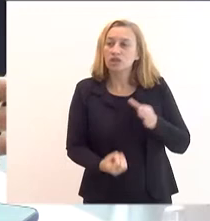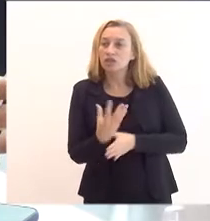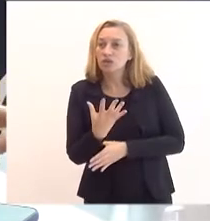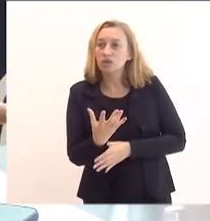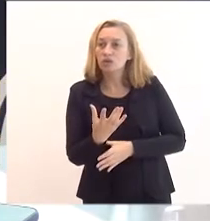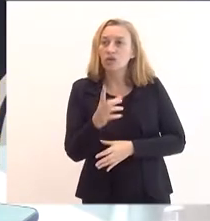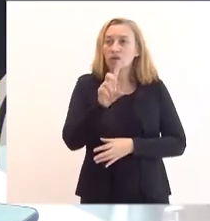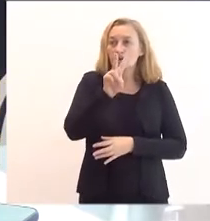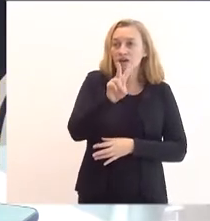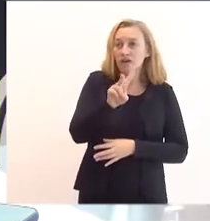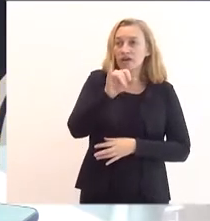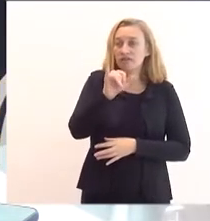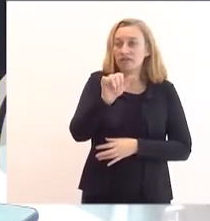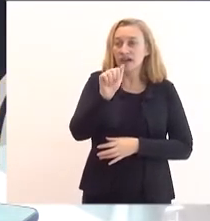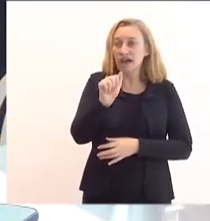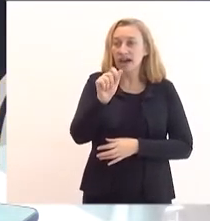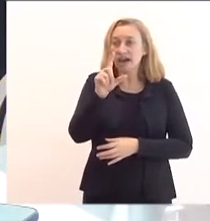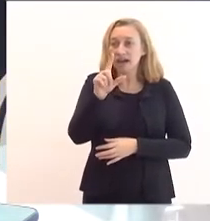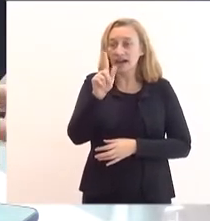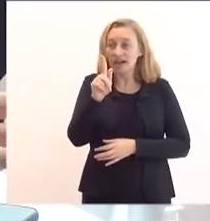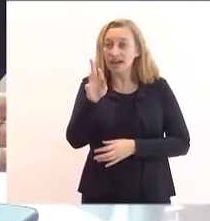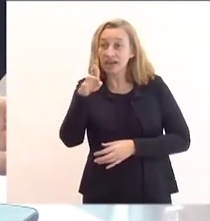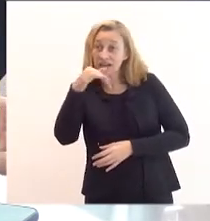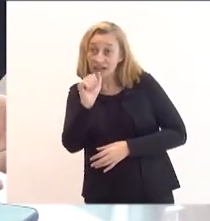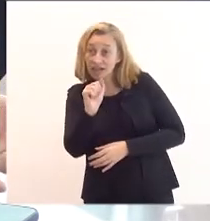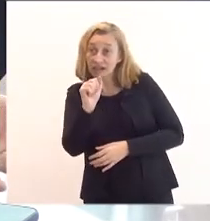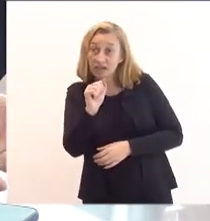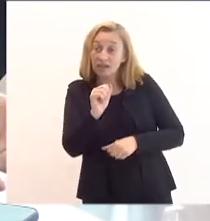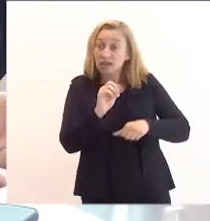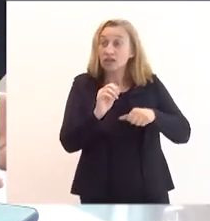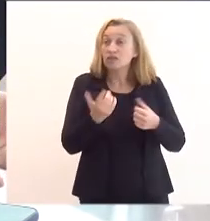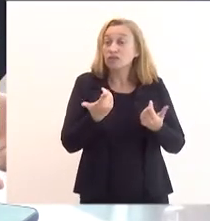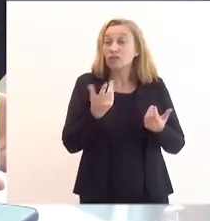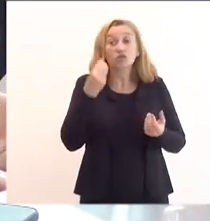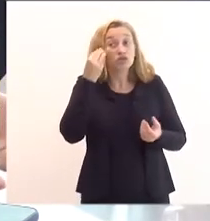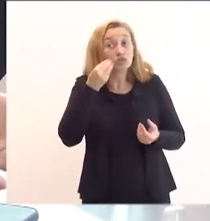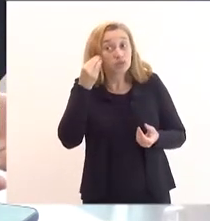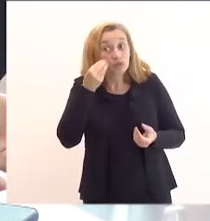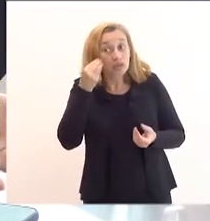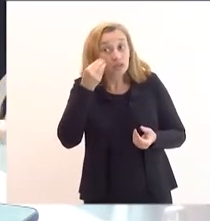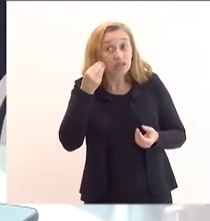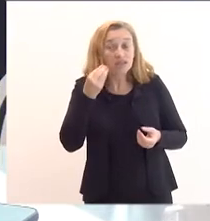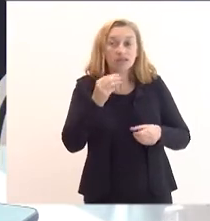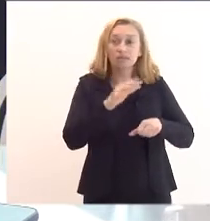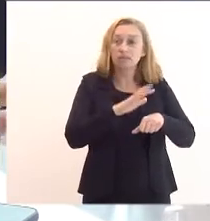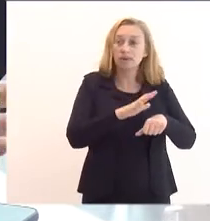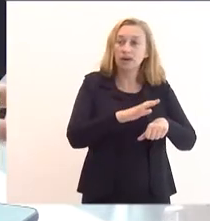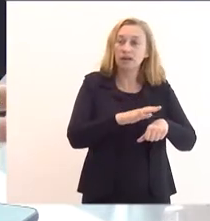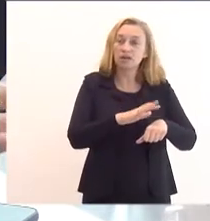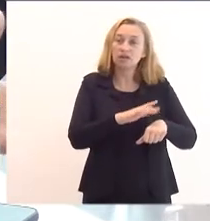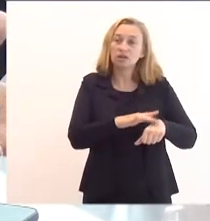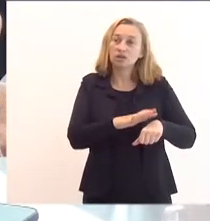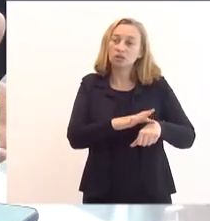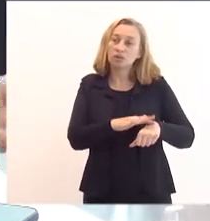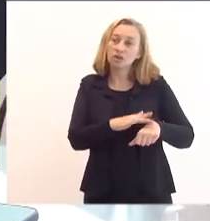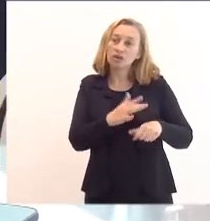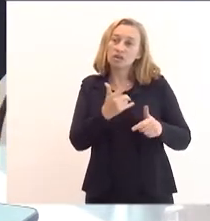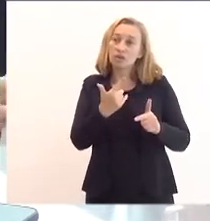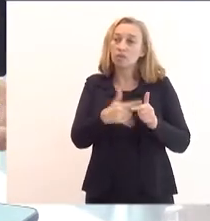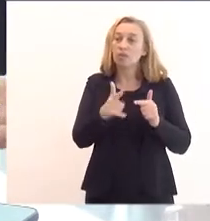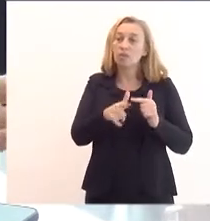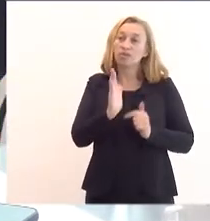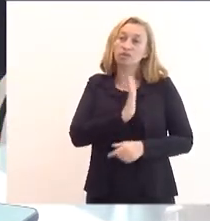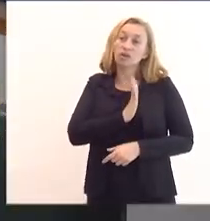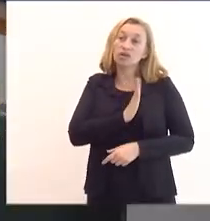Foi um medicamento experimental para doença cardíaca. Né? E depois se